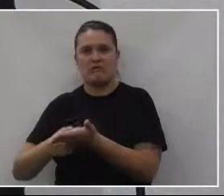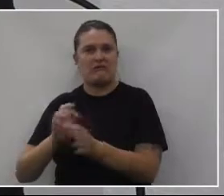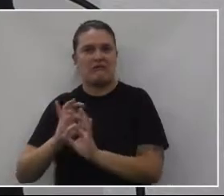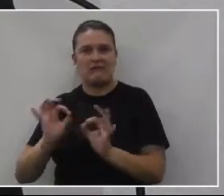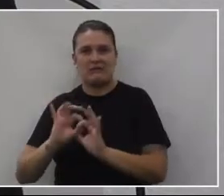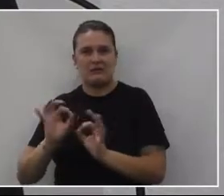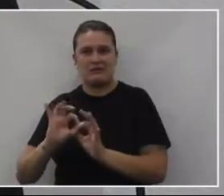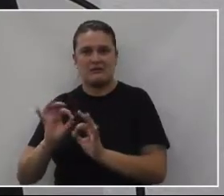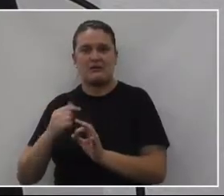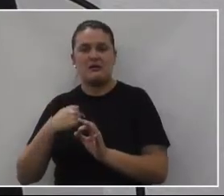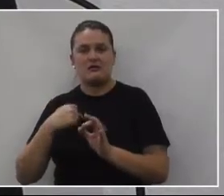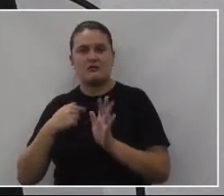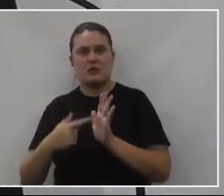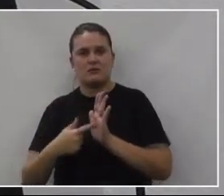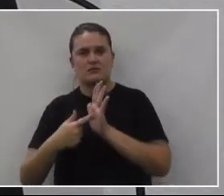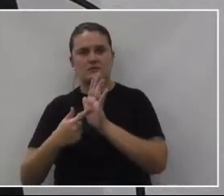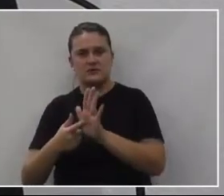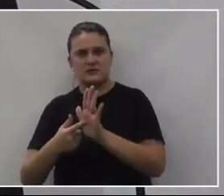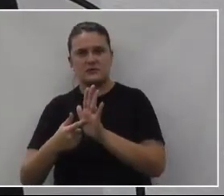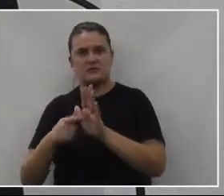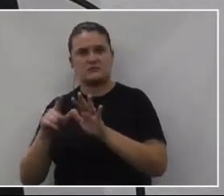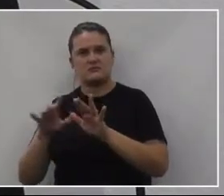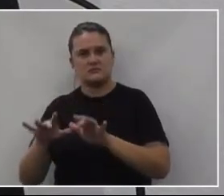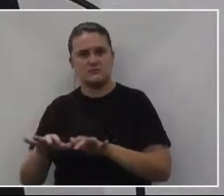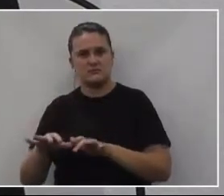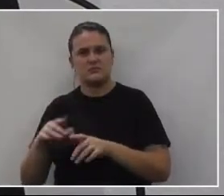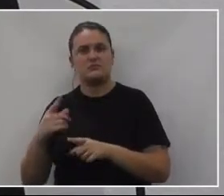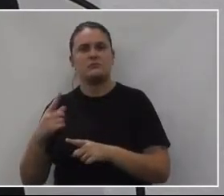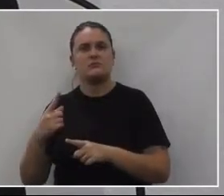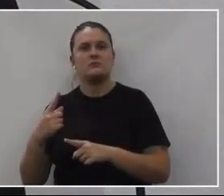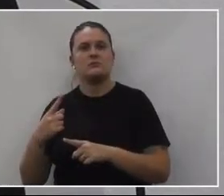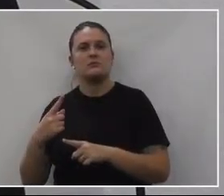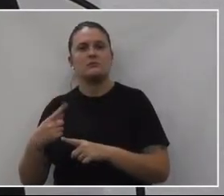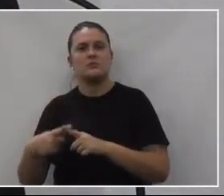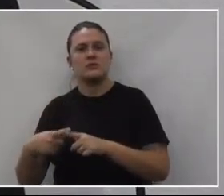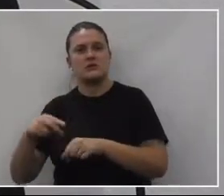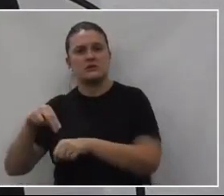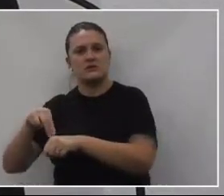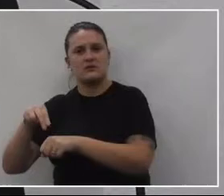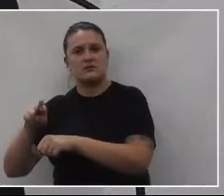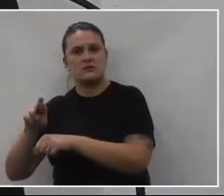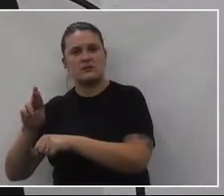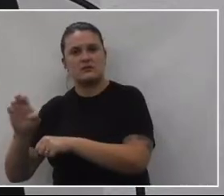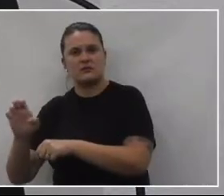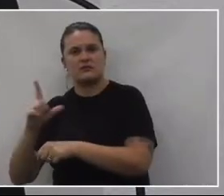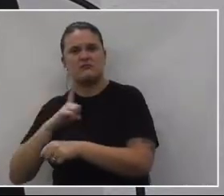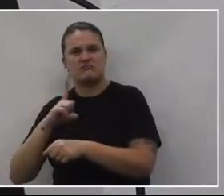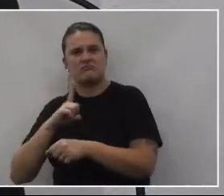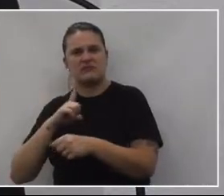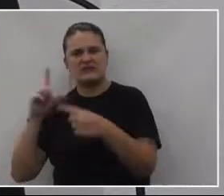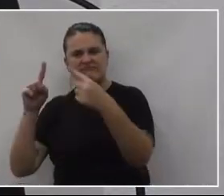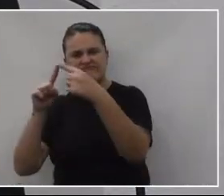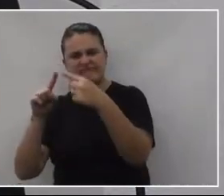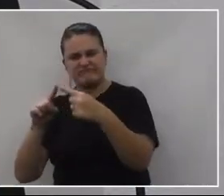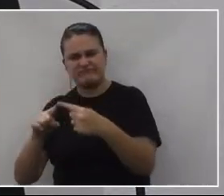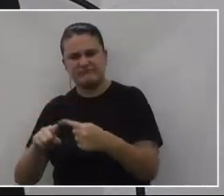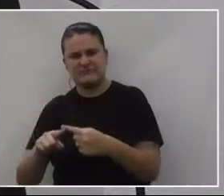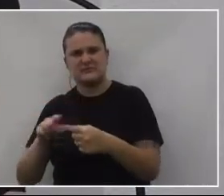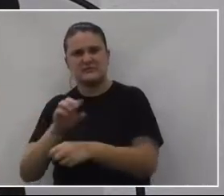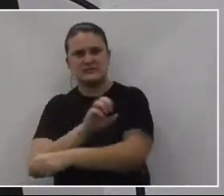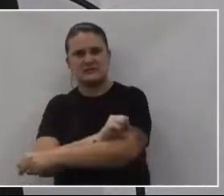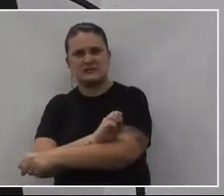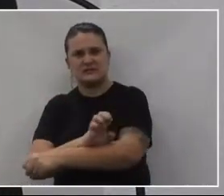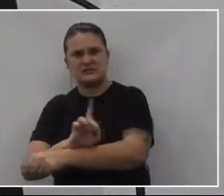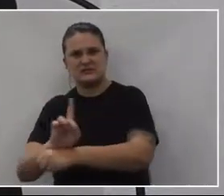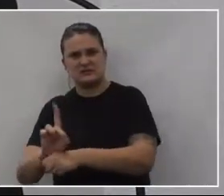segunda parte, eu vou apresentar já uma justificativa. O núcleo está recebendo metas aí muito apertadas da Secretaria de Estado de Educação,